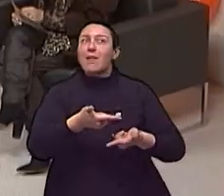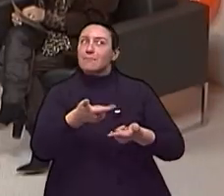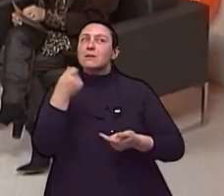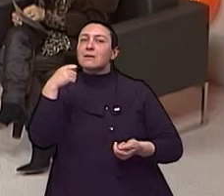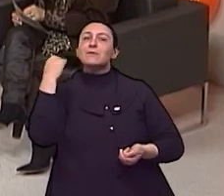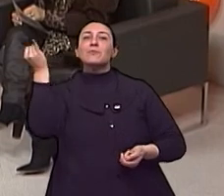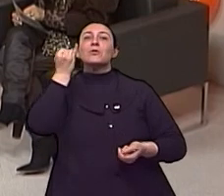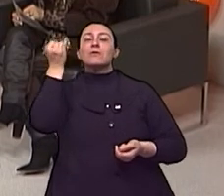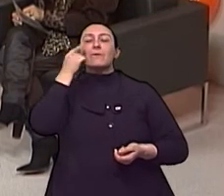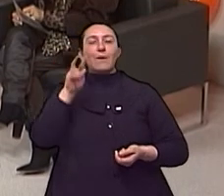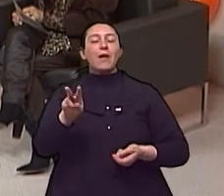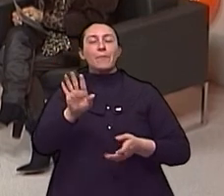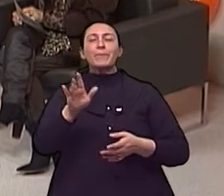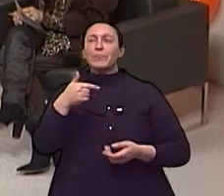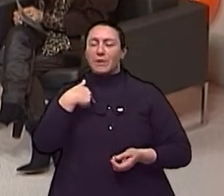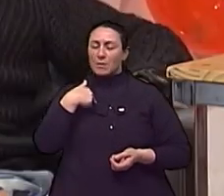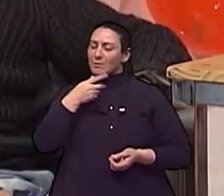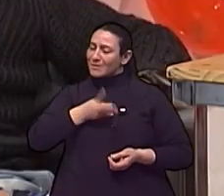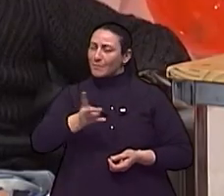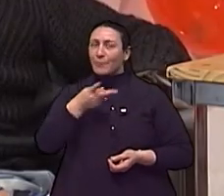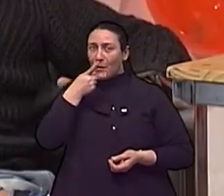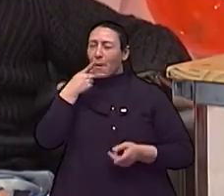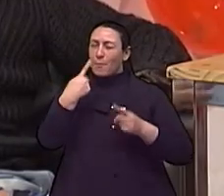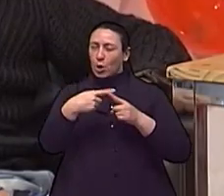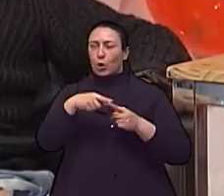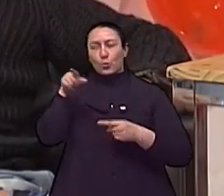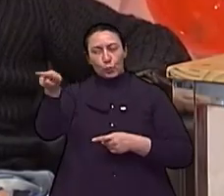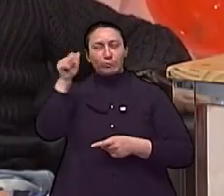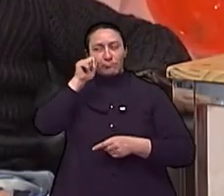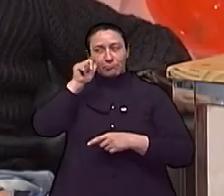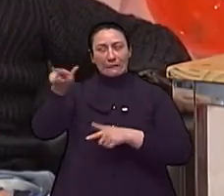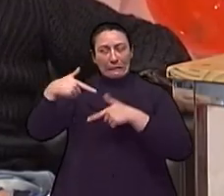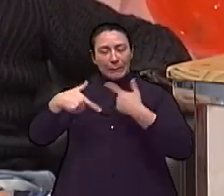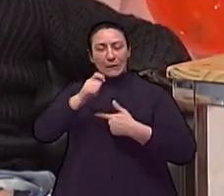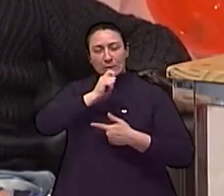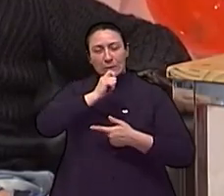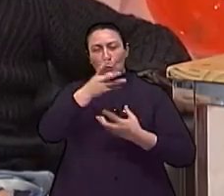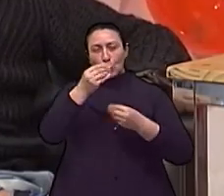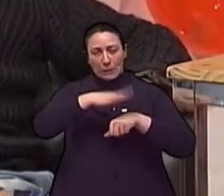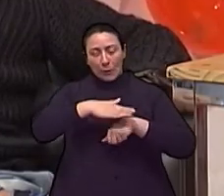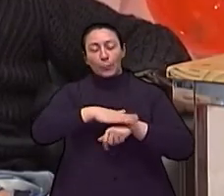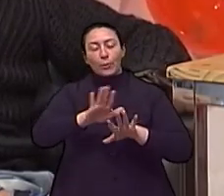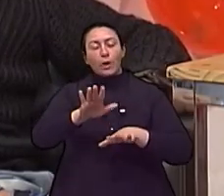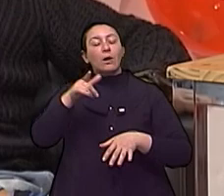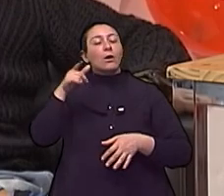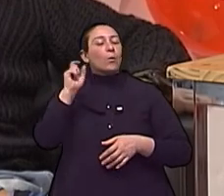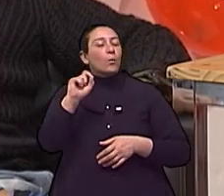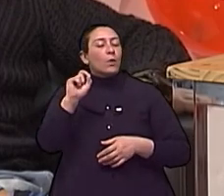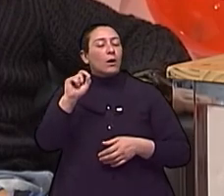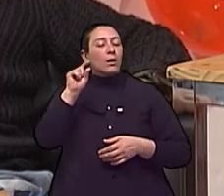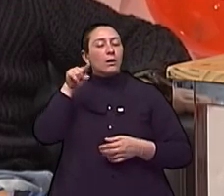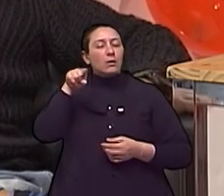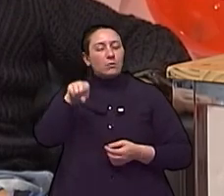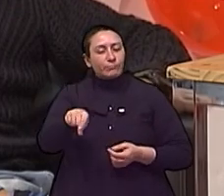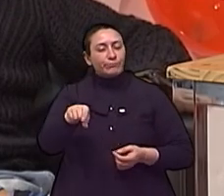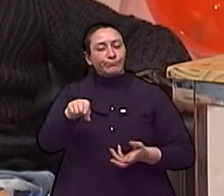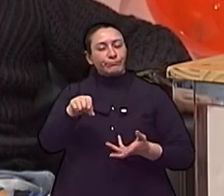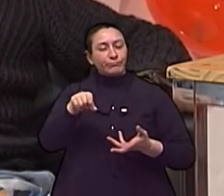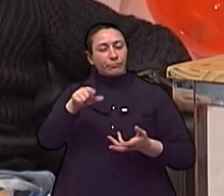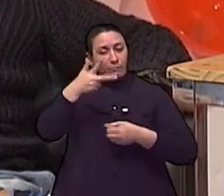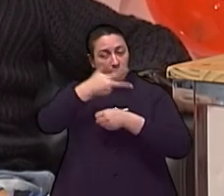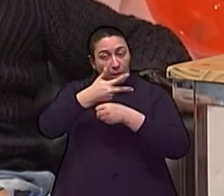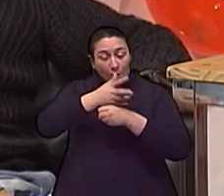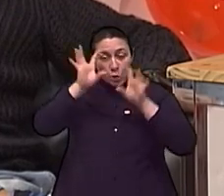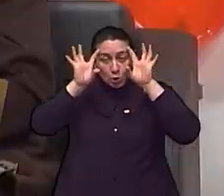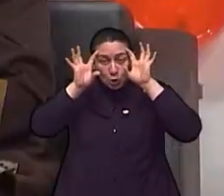e eu sempre digo Isabel e tu sabes disso trabalha muito tempo mas que idade o idoso quando ele o Fit é